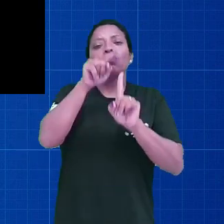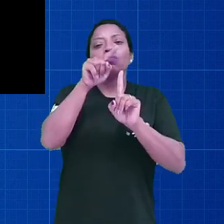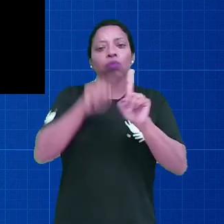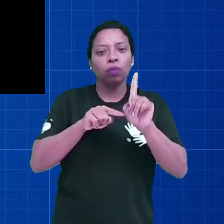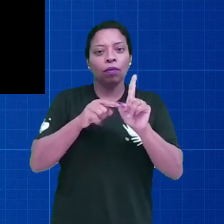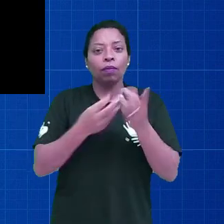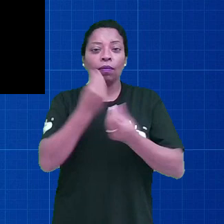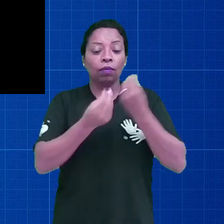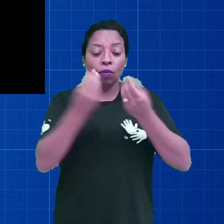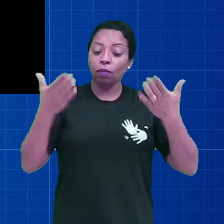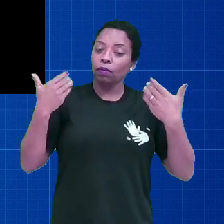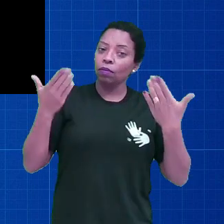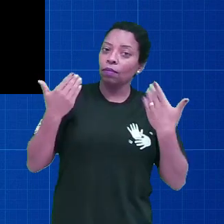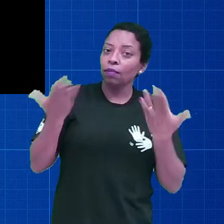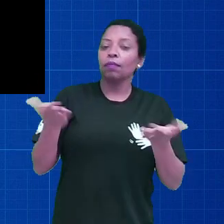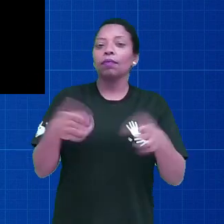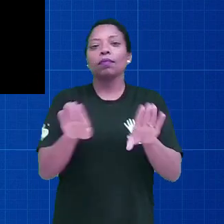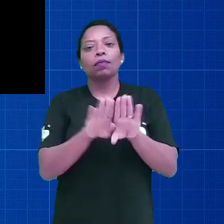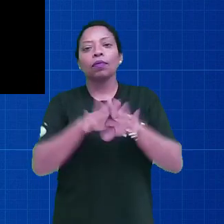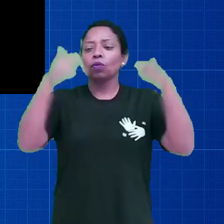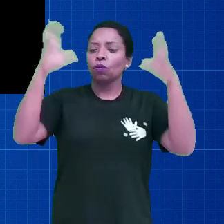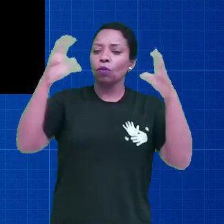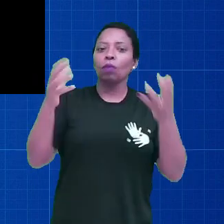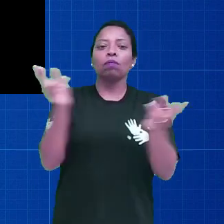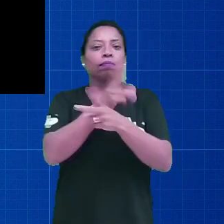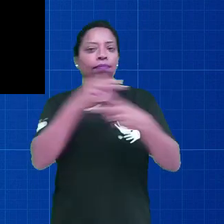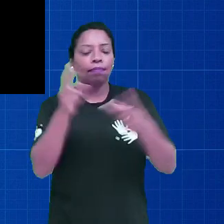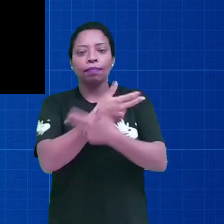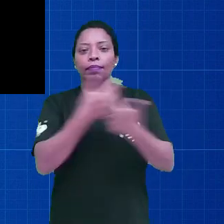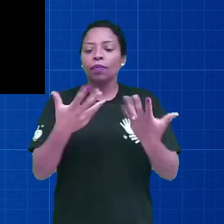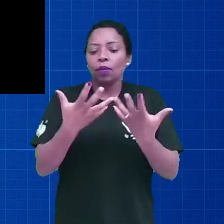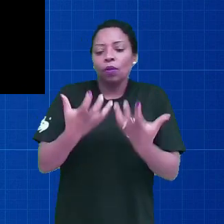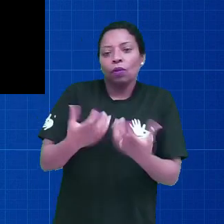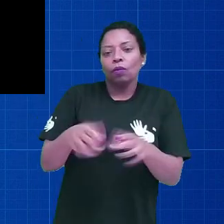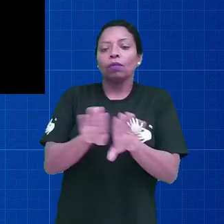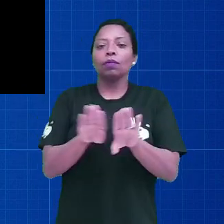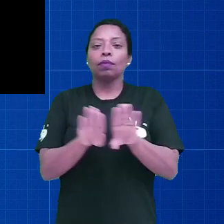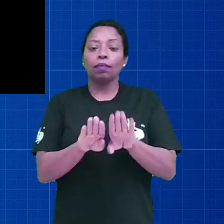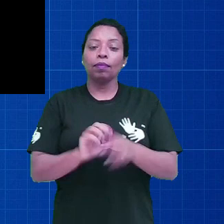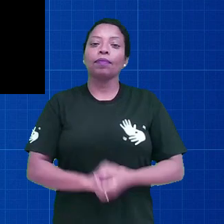mínima, né, tanto temperatura, como precipitação, como umidade relativa.